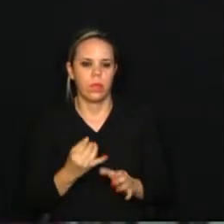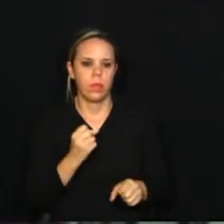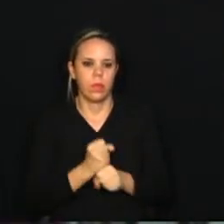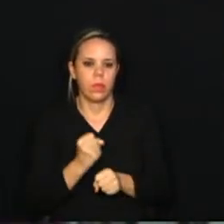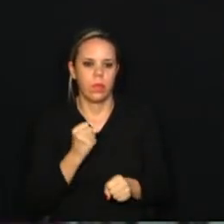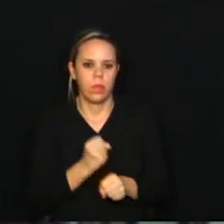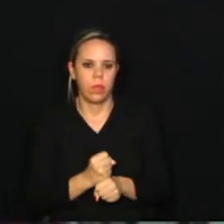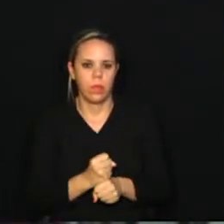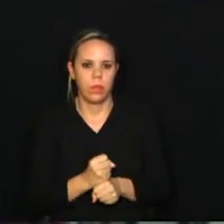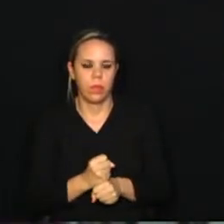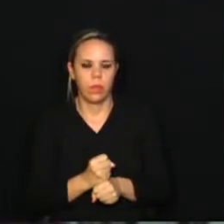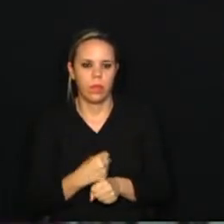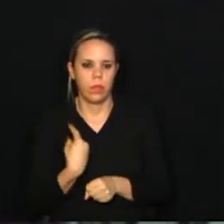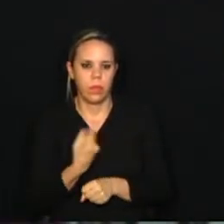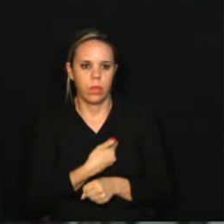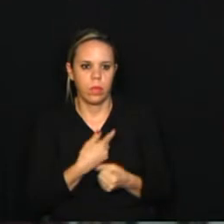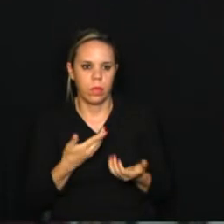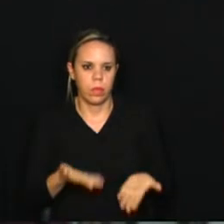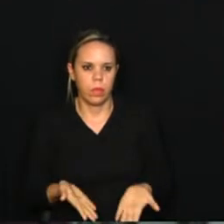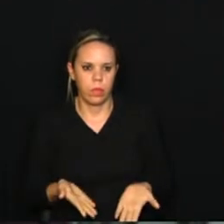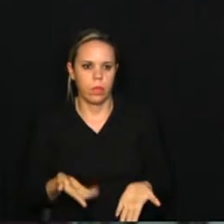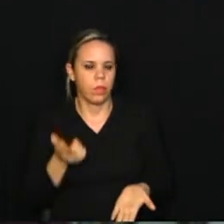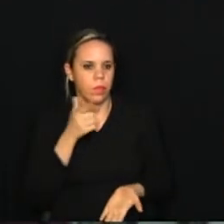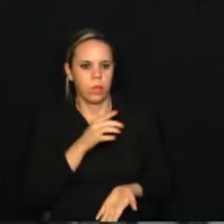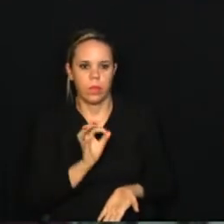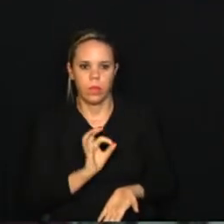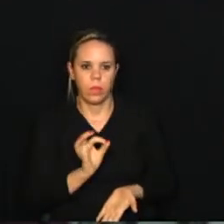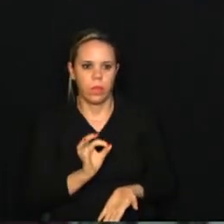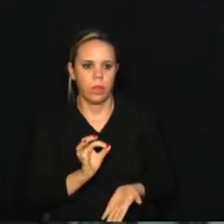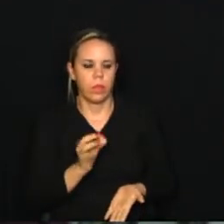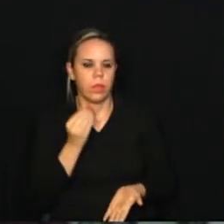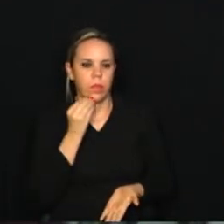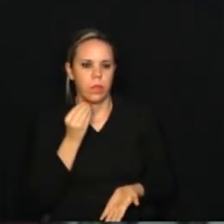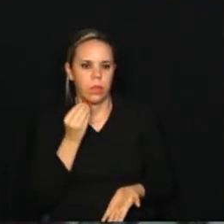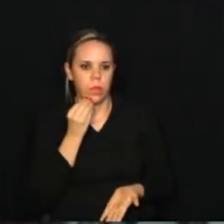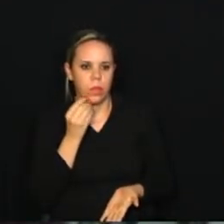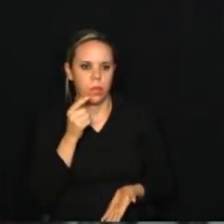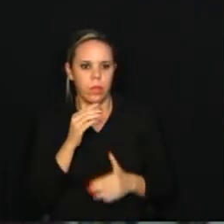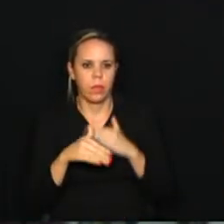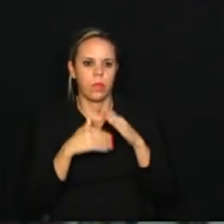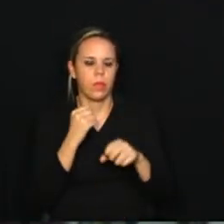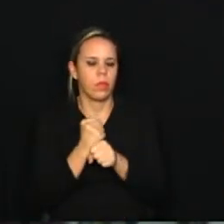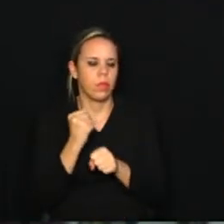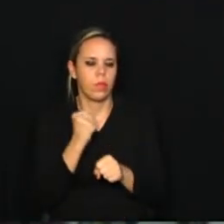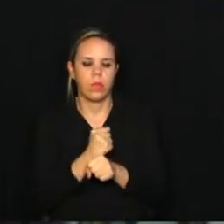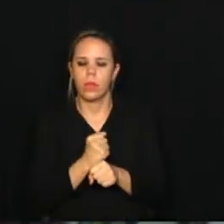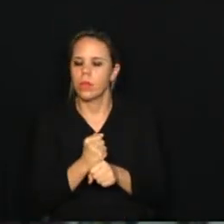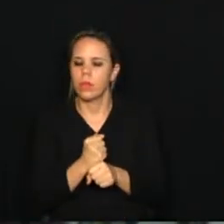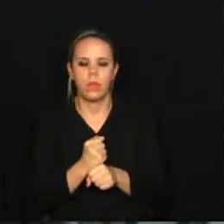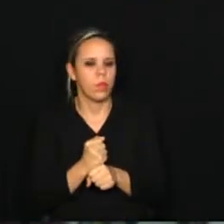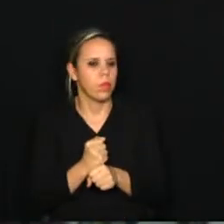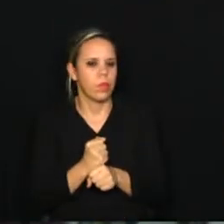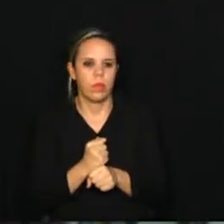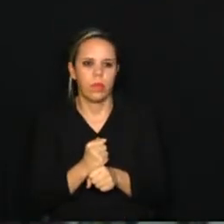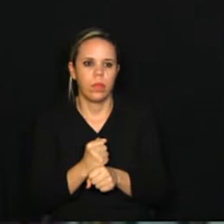construções que nós não conseguimos espaço ali para construir